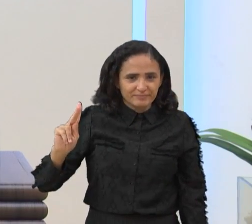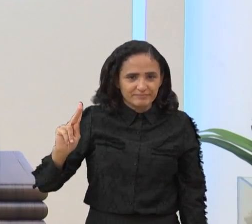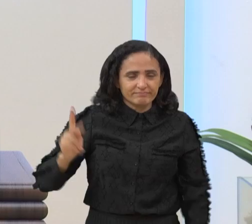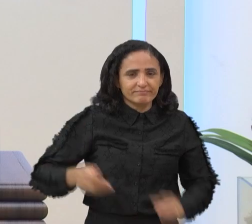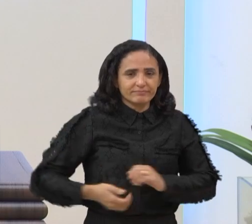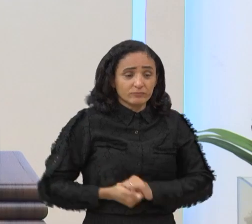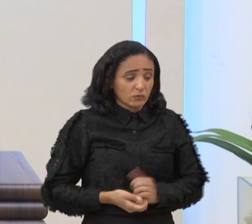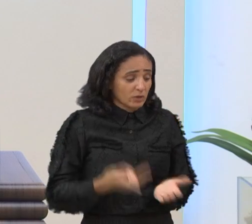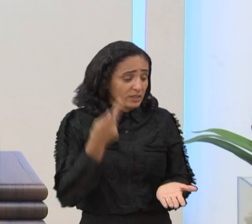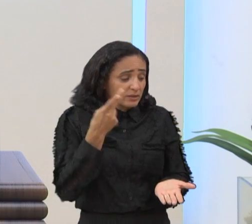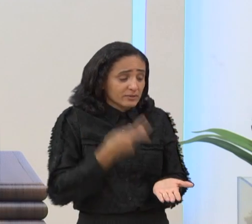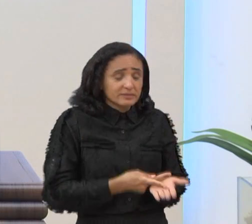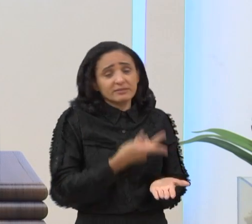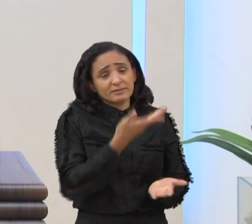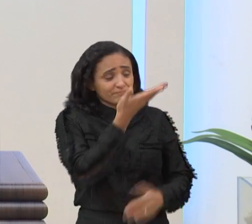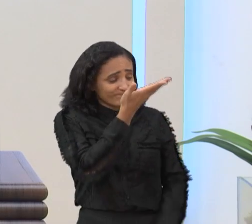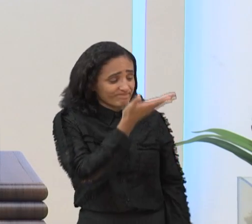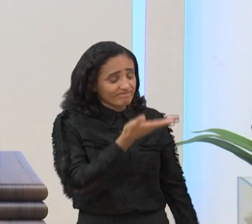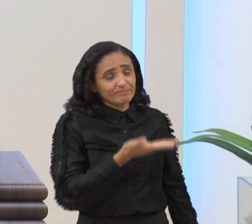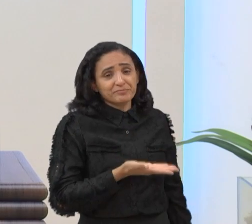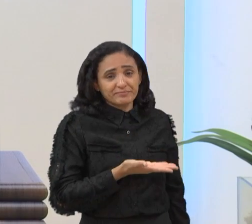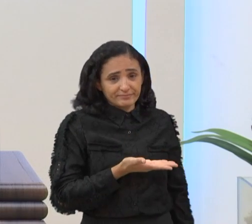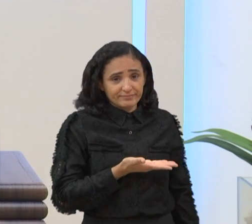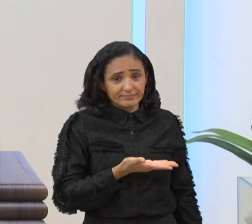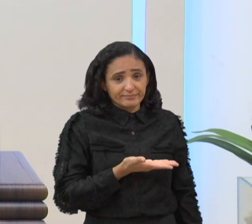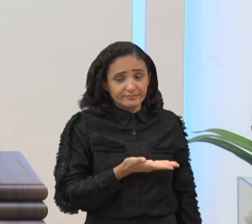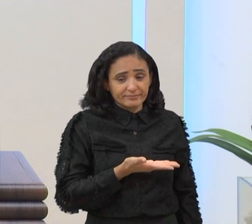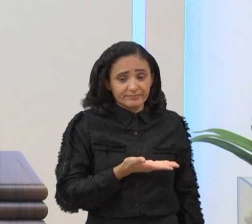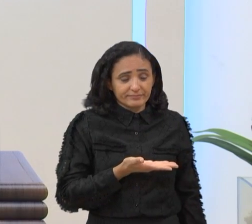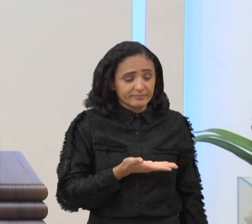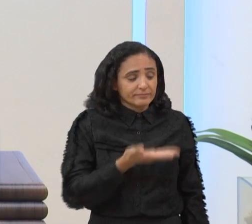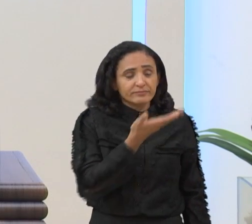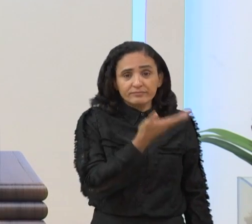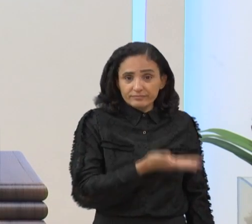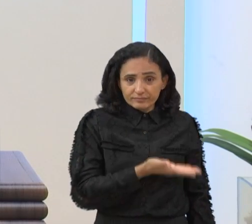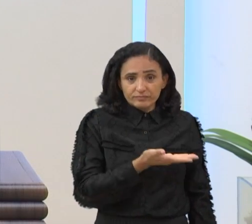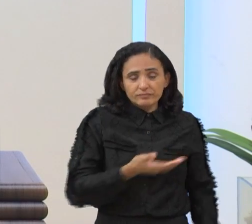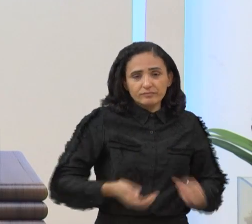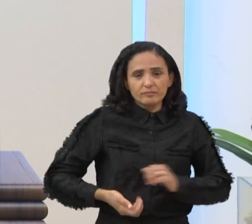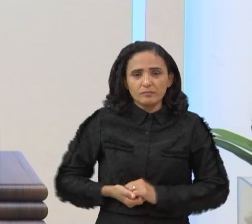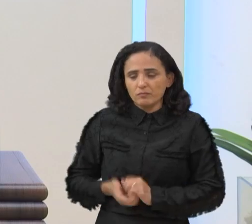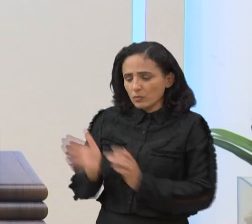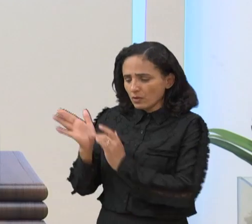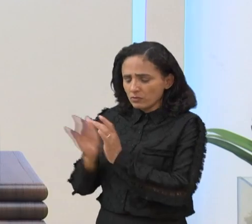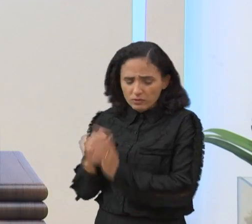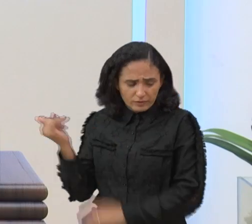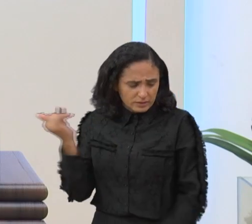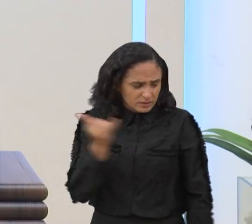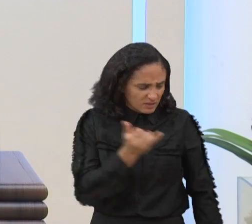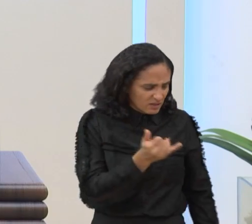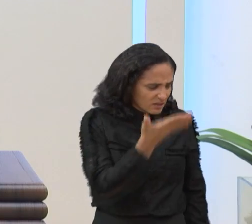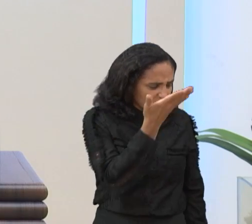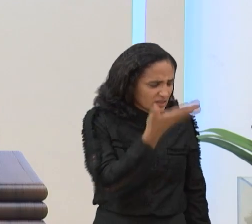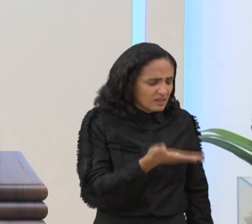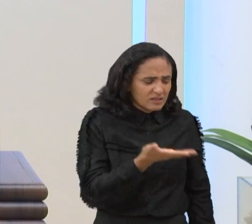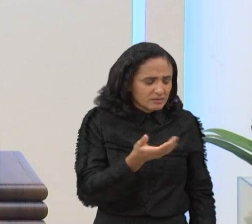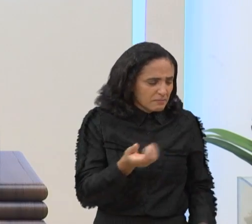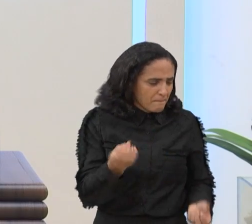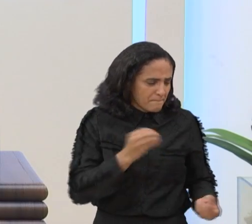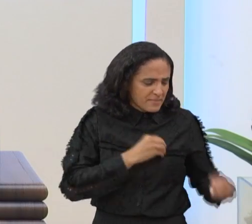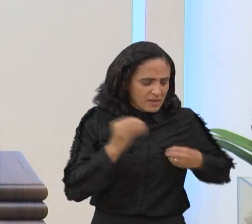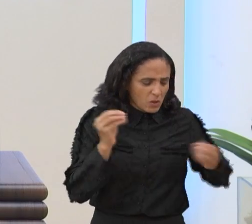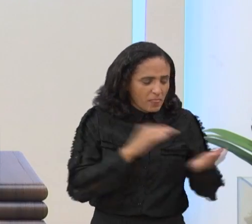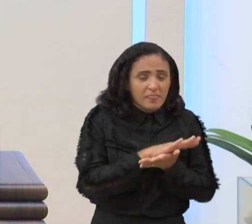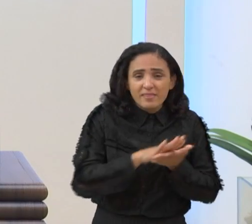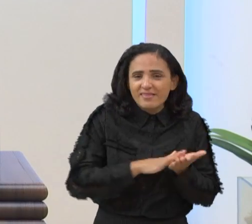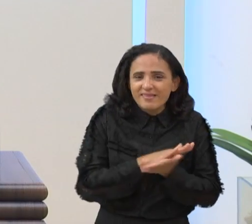que aconteceu aqui com este cego. Porque logo depois que Jesus disse, nem ele, nem os seus pais